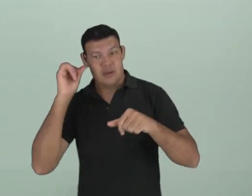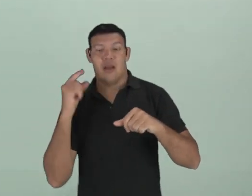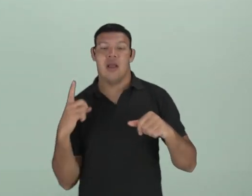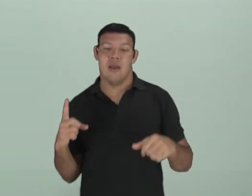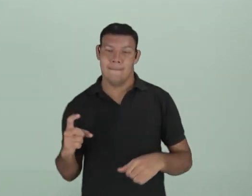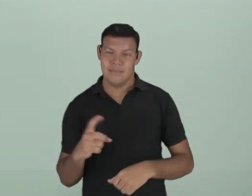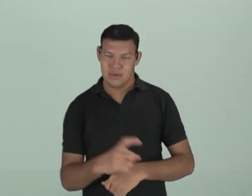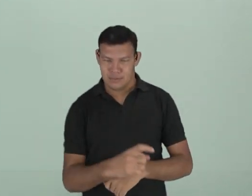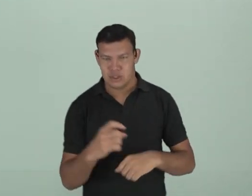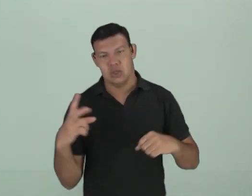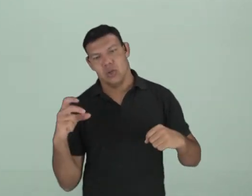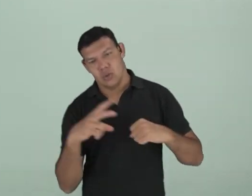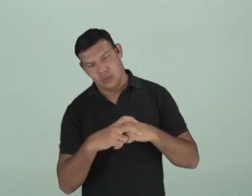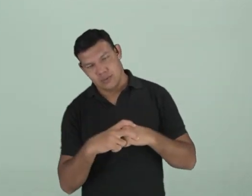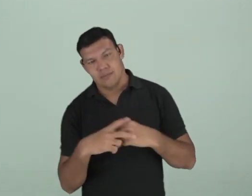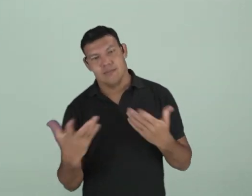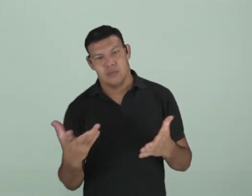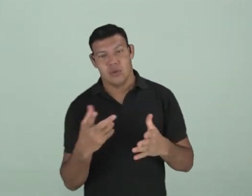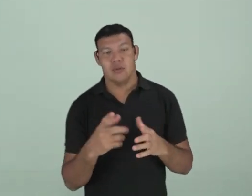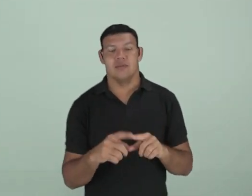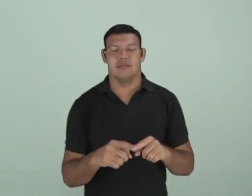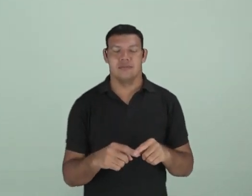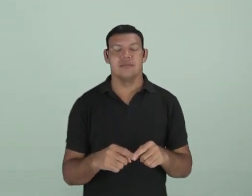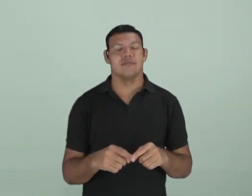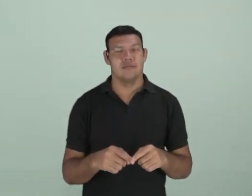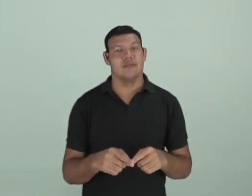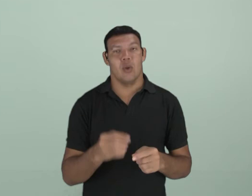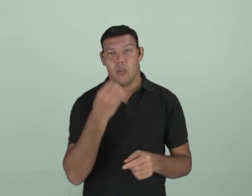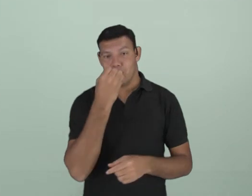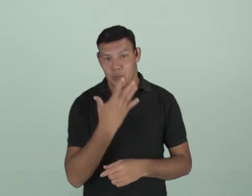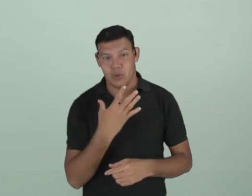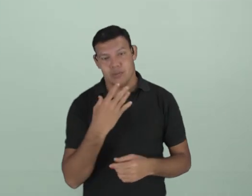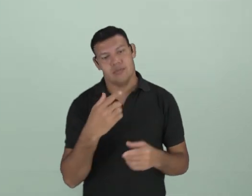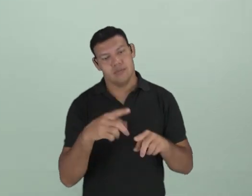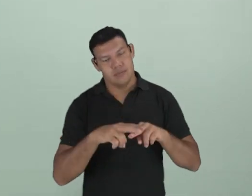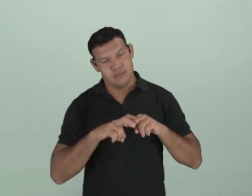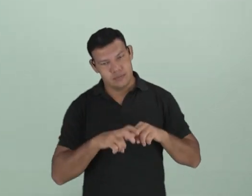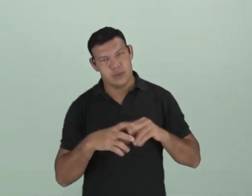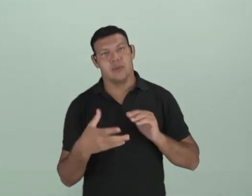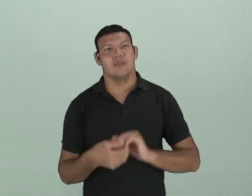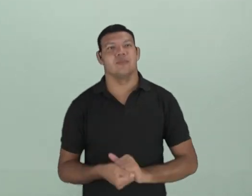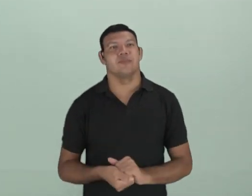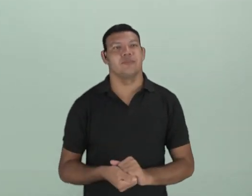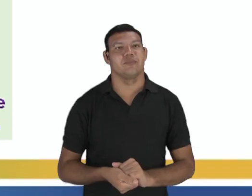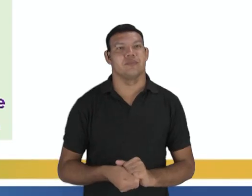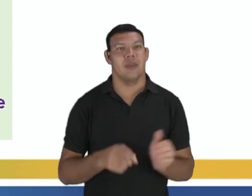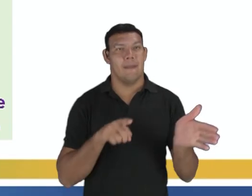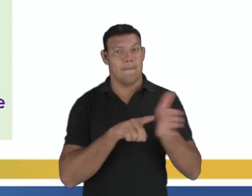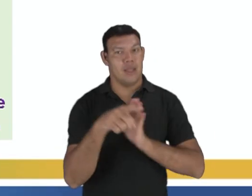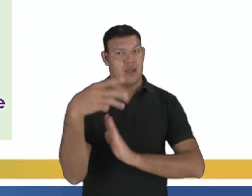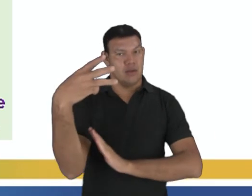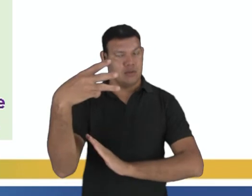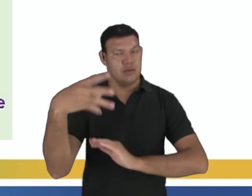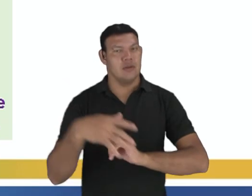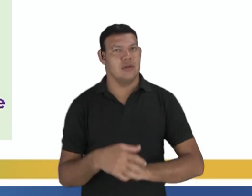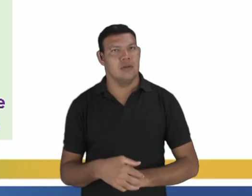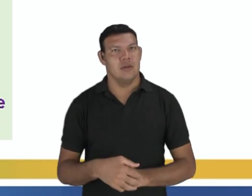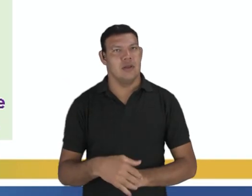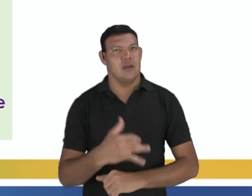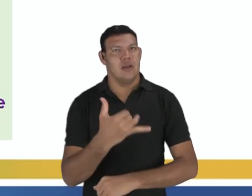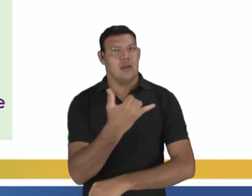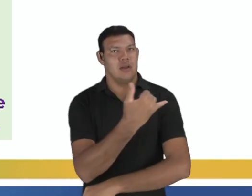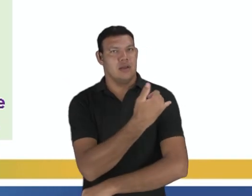atacar aquele patógeno que está invadindo o seu corpo, tá? Então é por isso que elas são tão eficazes, tá? E a 3 pergunta: as vacinas